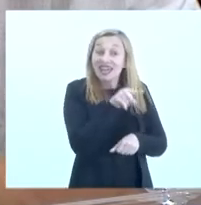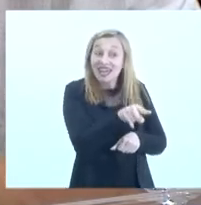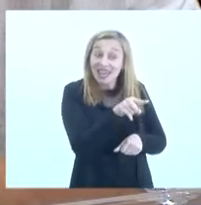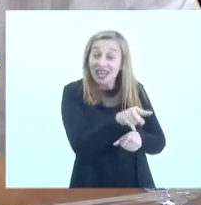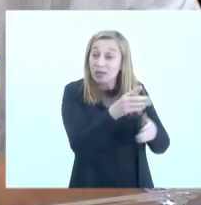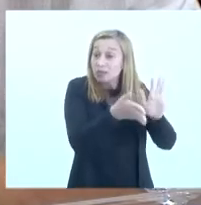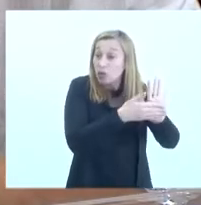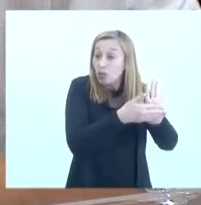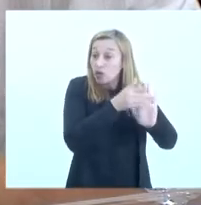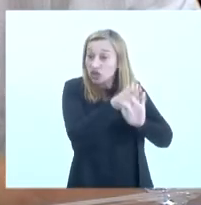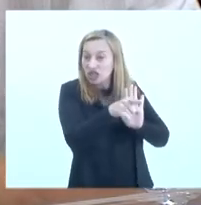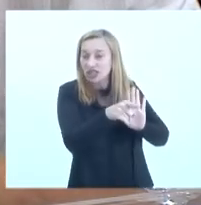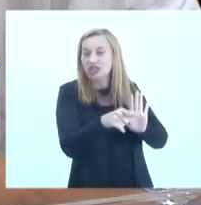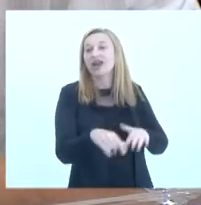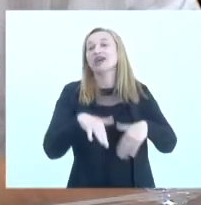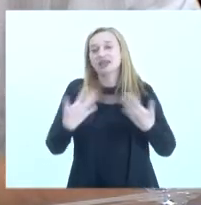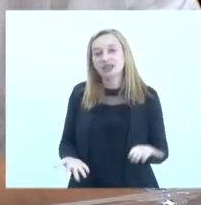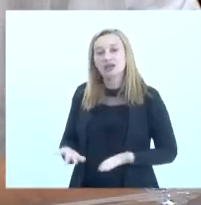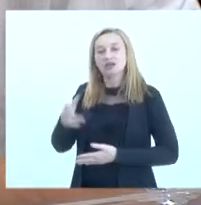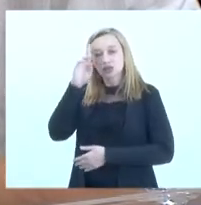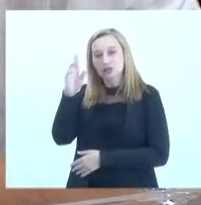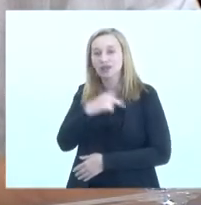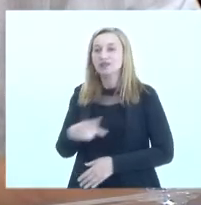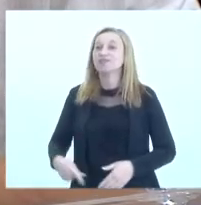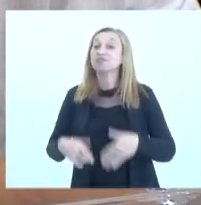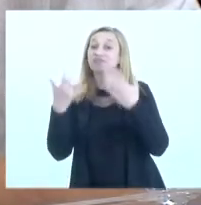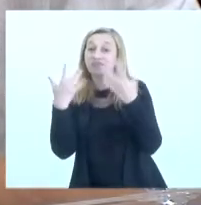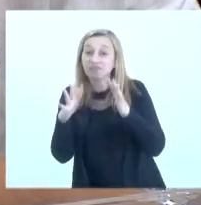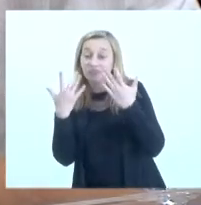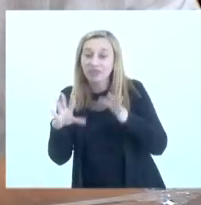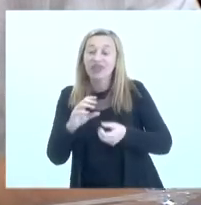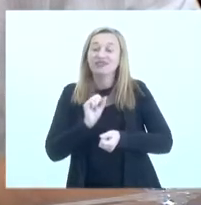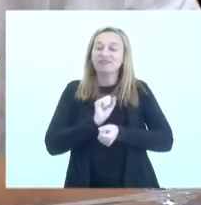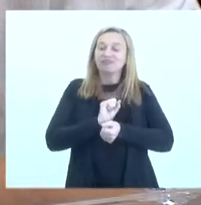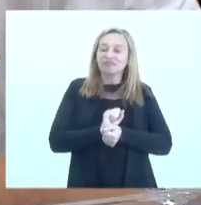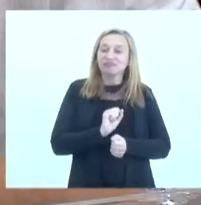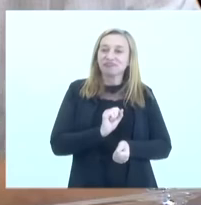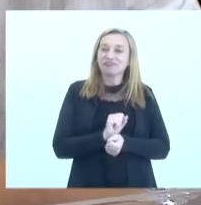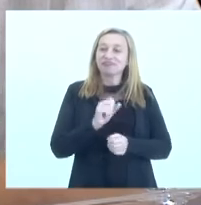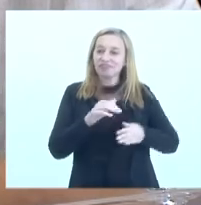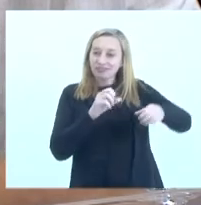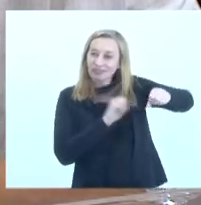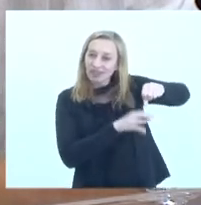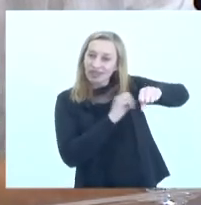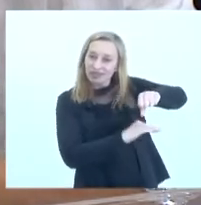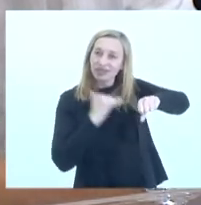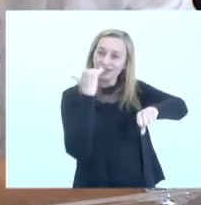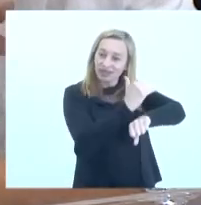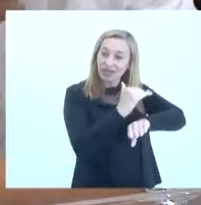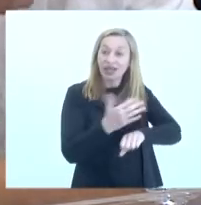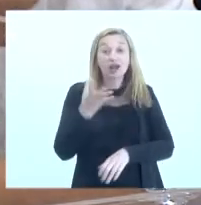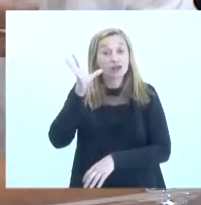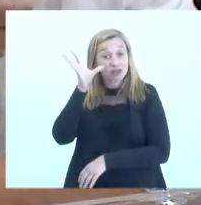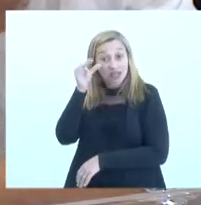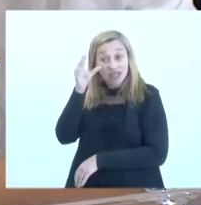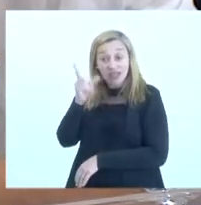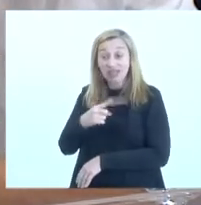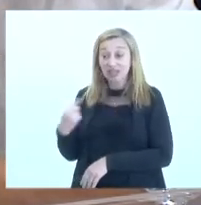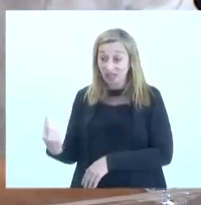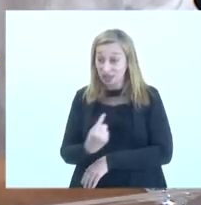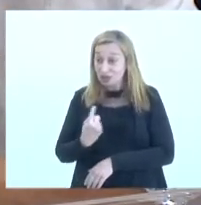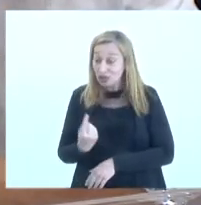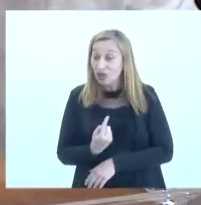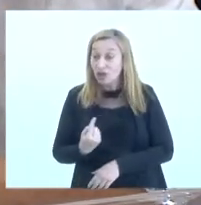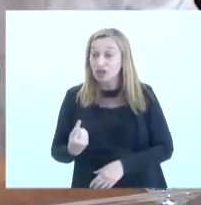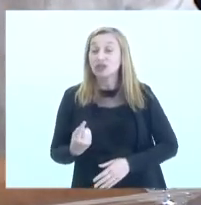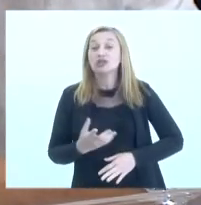determinada ação. Então, presidente, está de parabéns. Eu espero que esse fundo soberano, que é a intenção nossa de deputados,